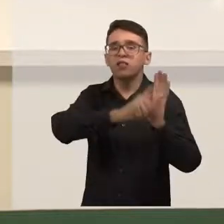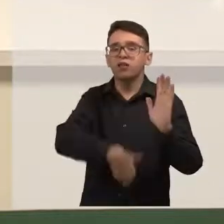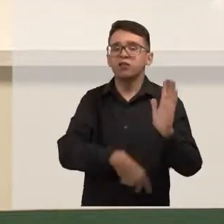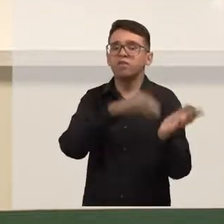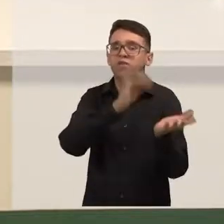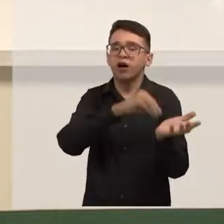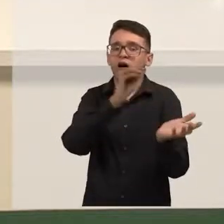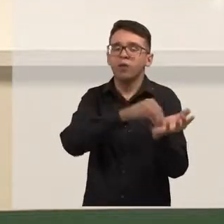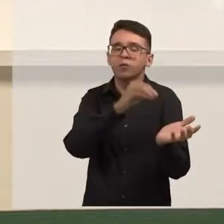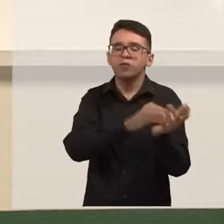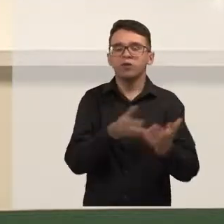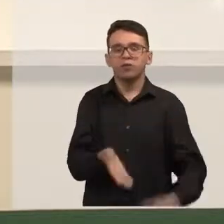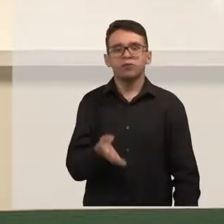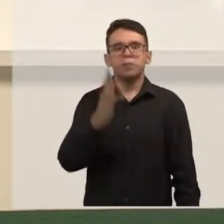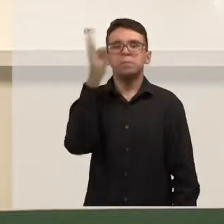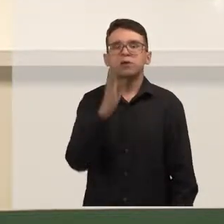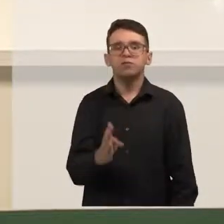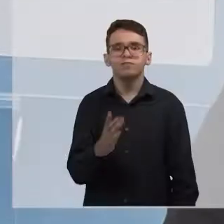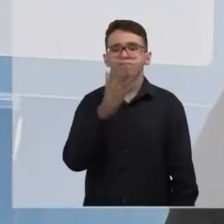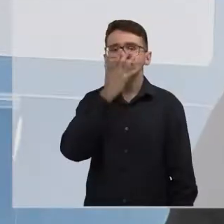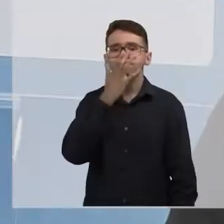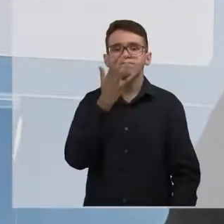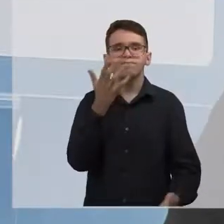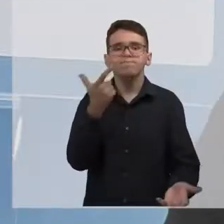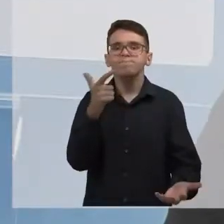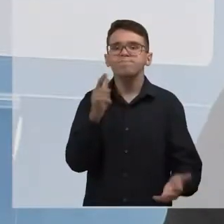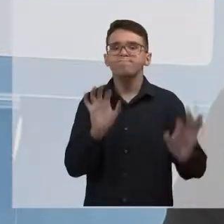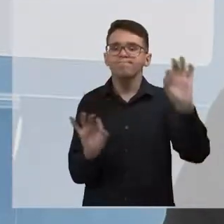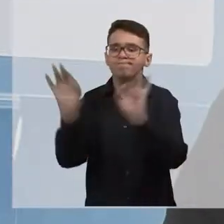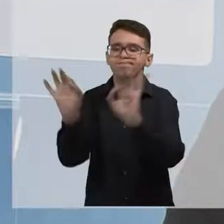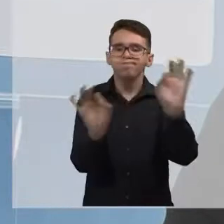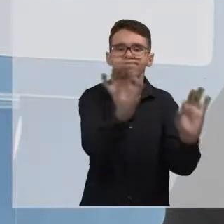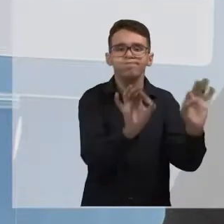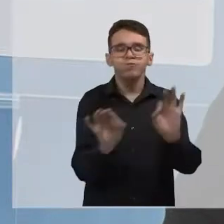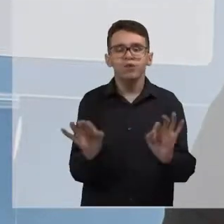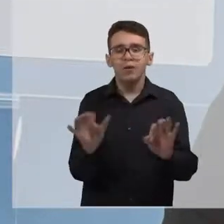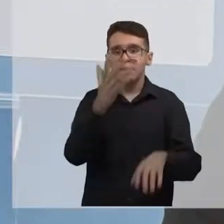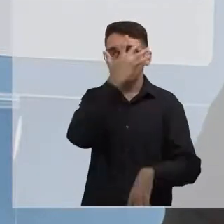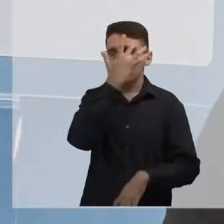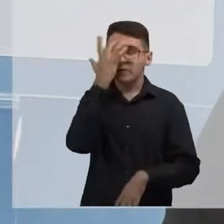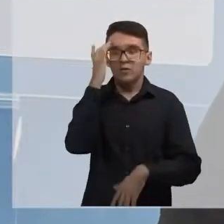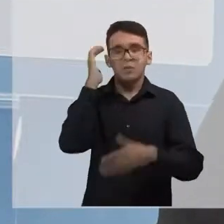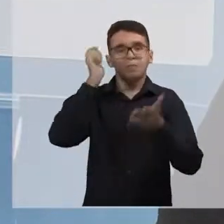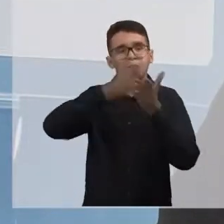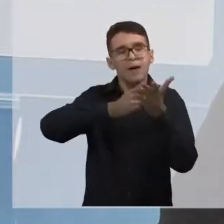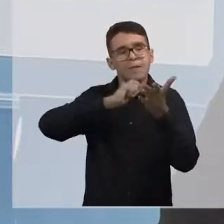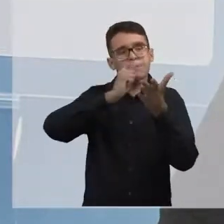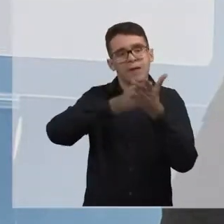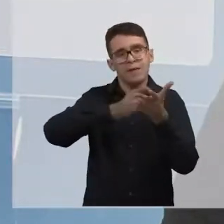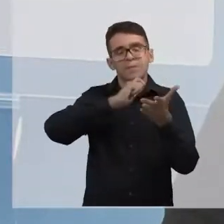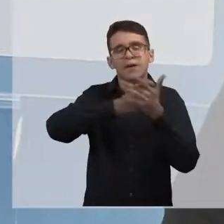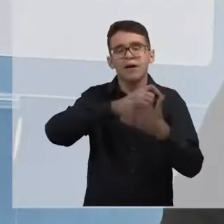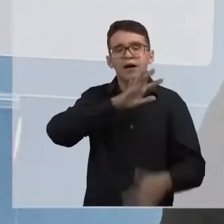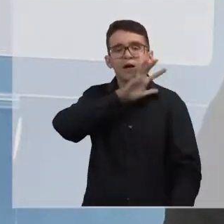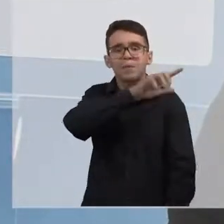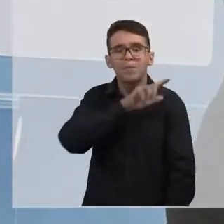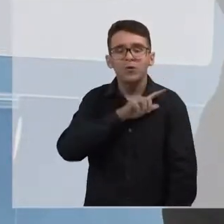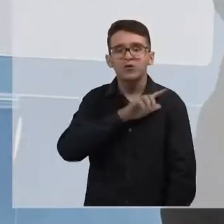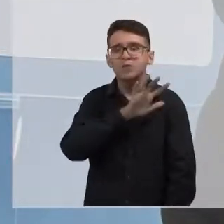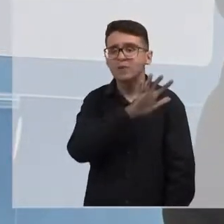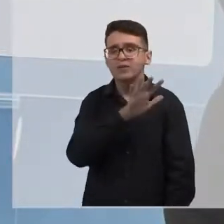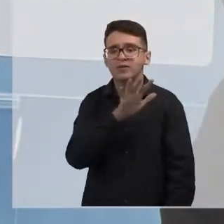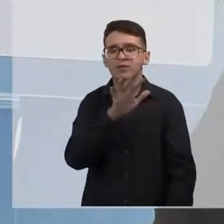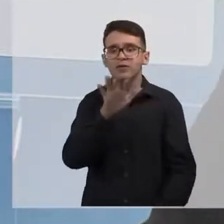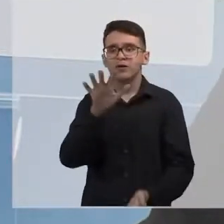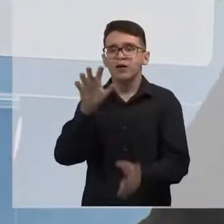país sem respeito ao cidadão que não recebe nada dos impostos que ele paga, só entrega, não recebe nada,